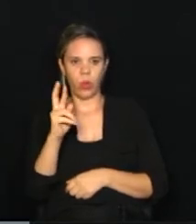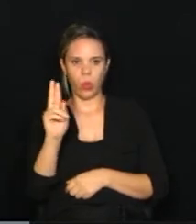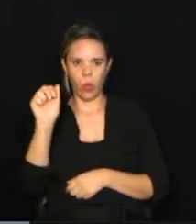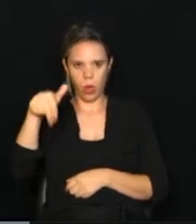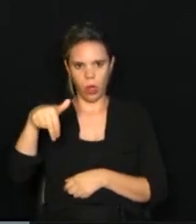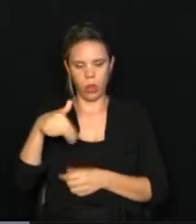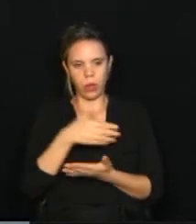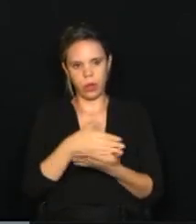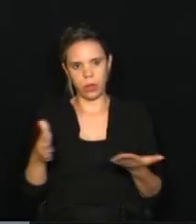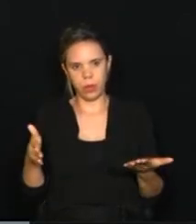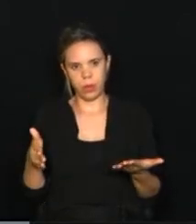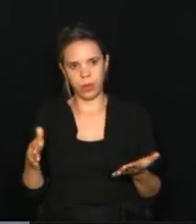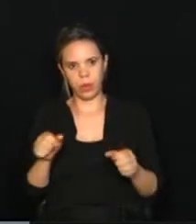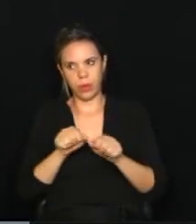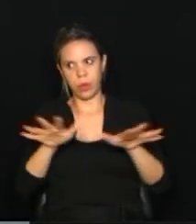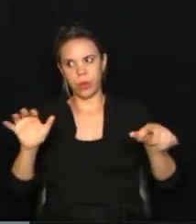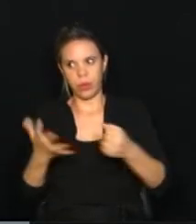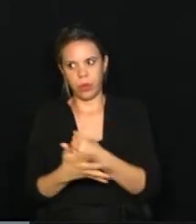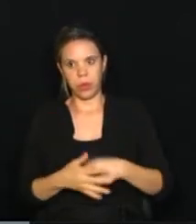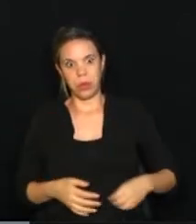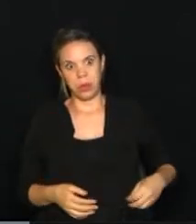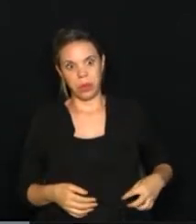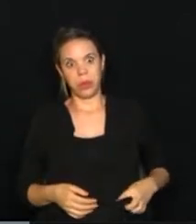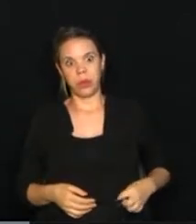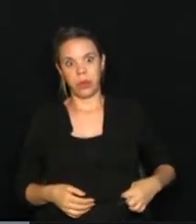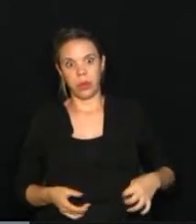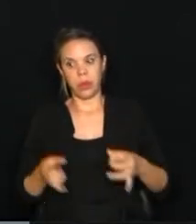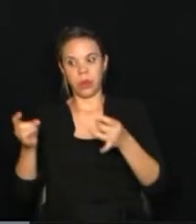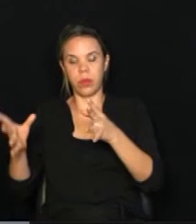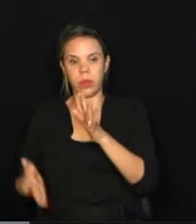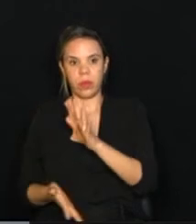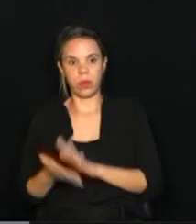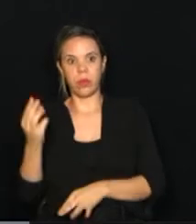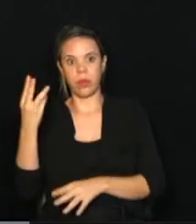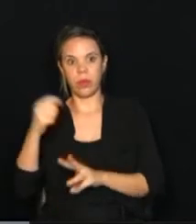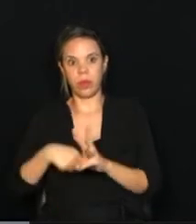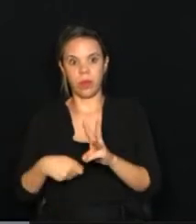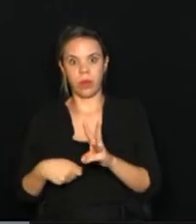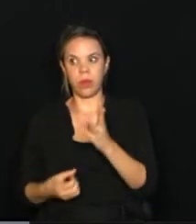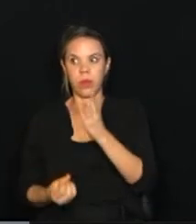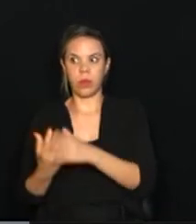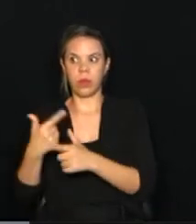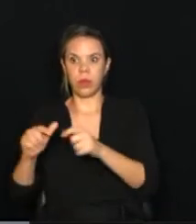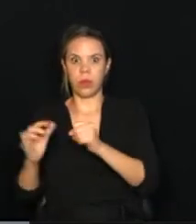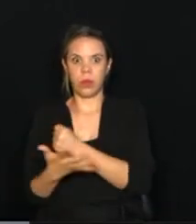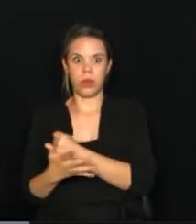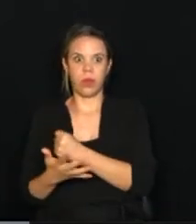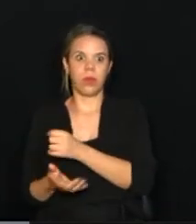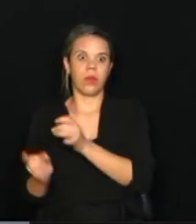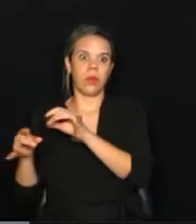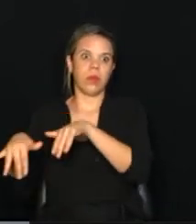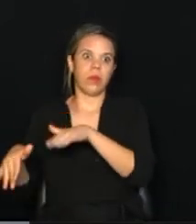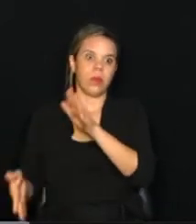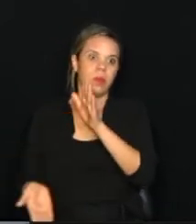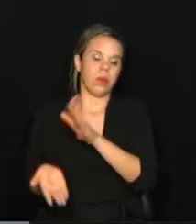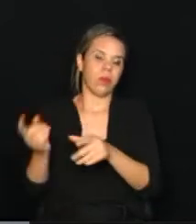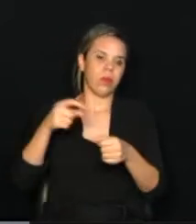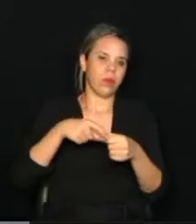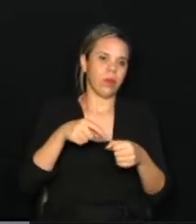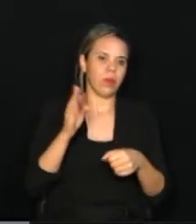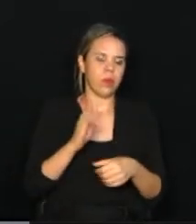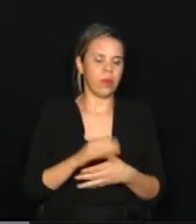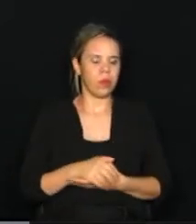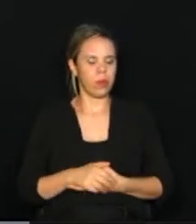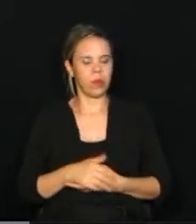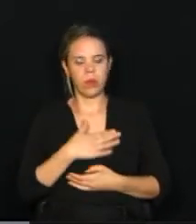começou a epidemia do Covid lá. Sim. A gente tinha saído de lá fazia uns 3 meses, quando aconteceu. Nossa. Então,